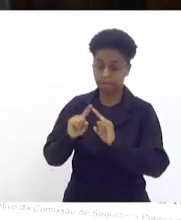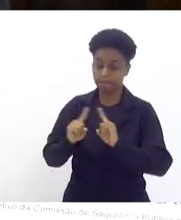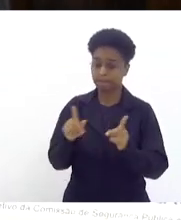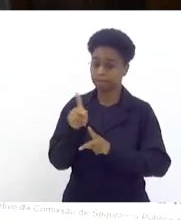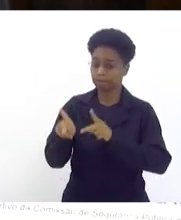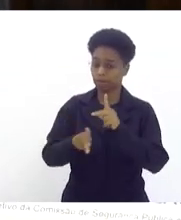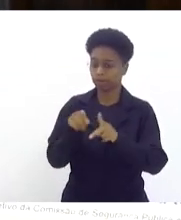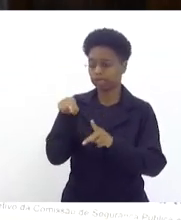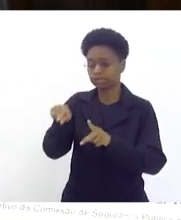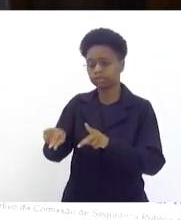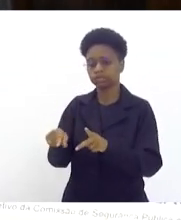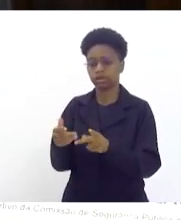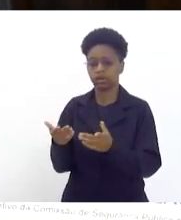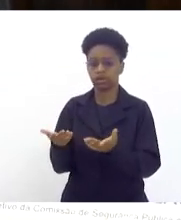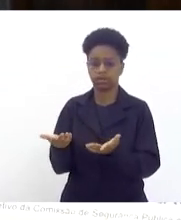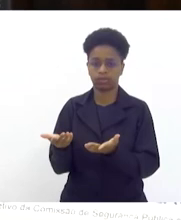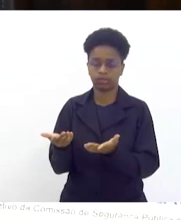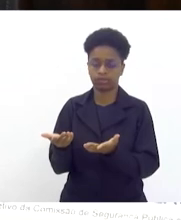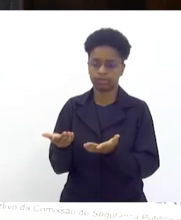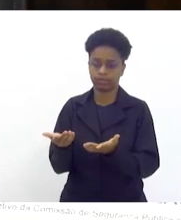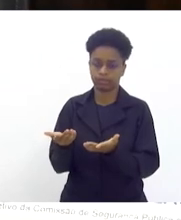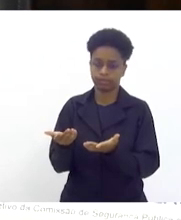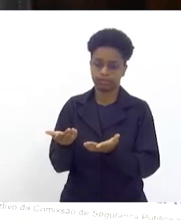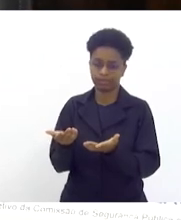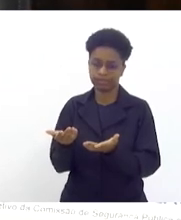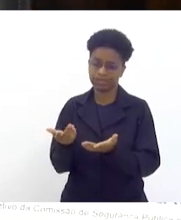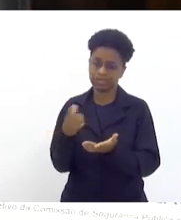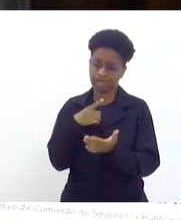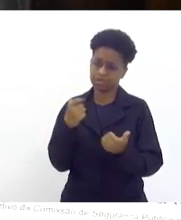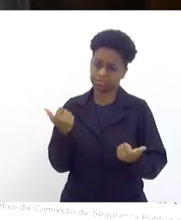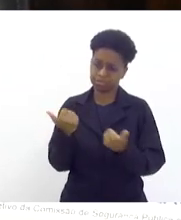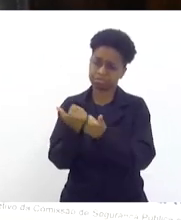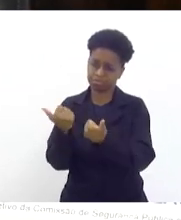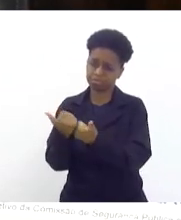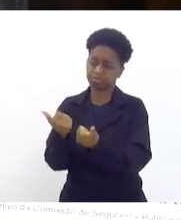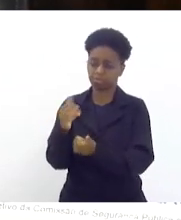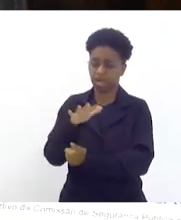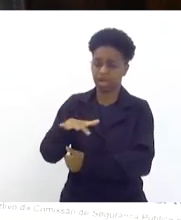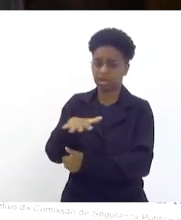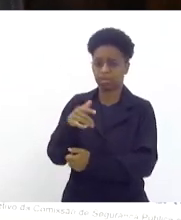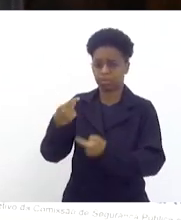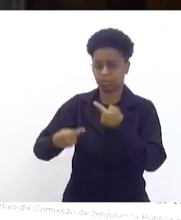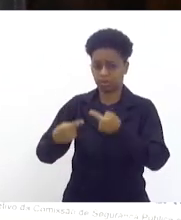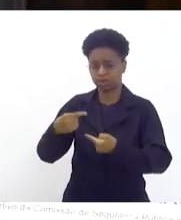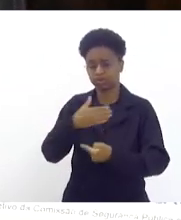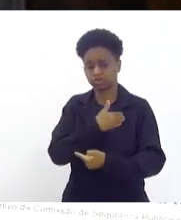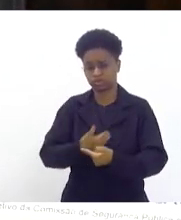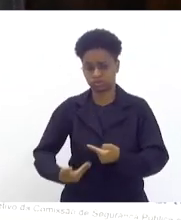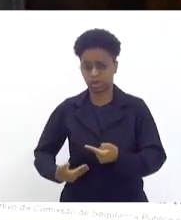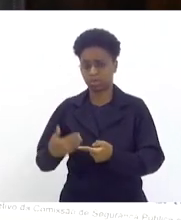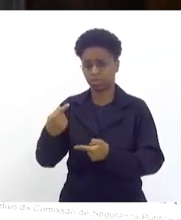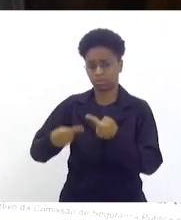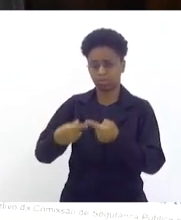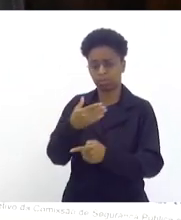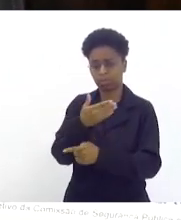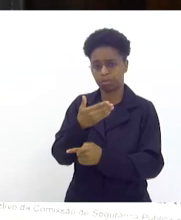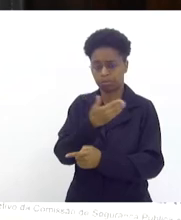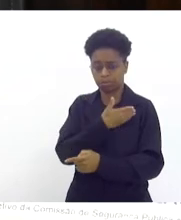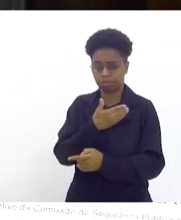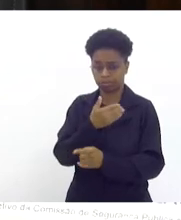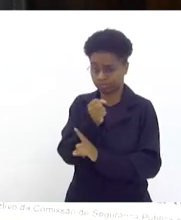está de algum modo assistida pelas políticas sociais pelas políticas públicas mas